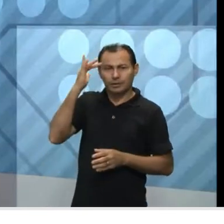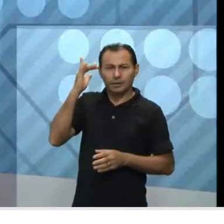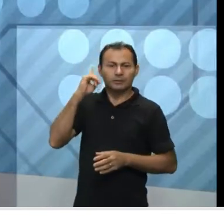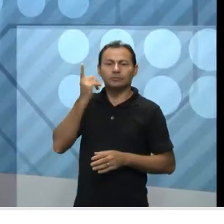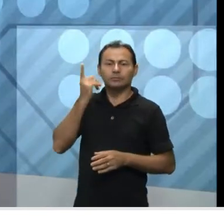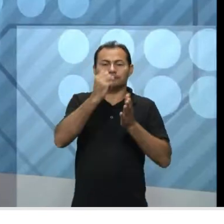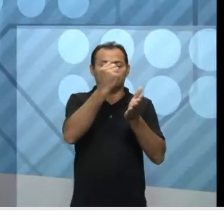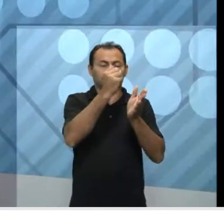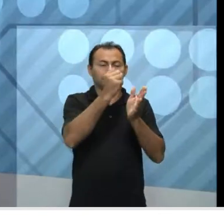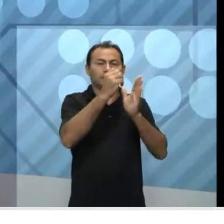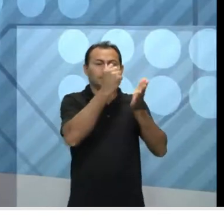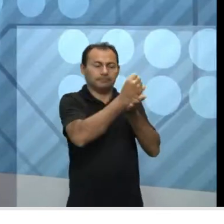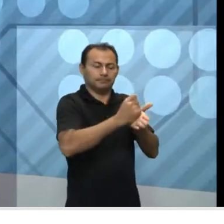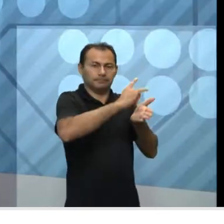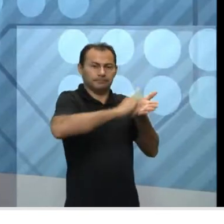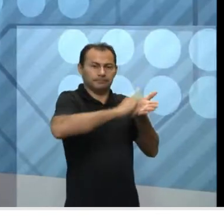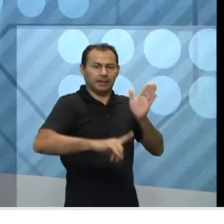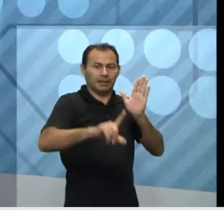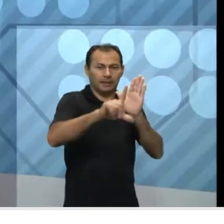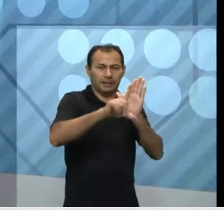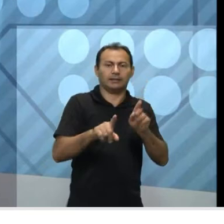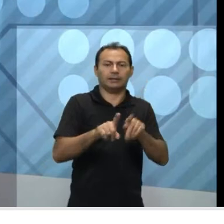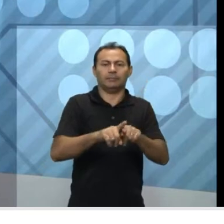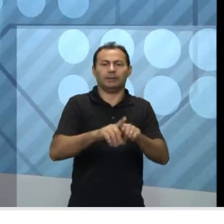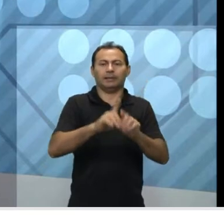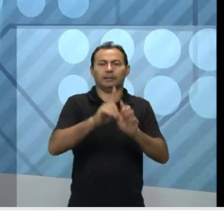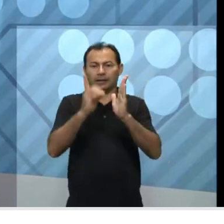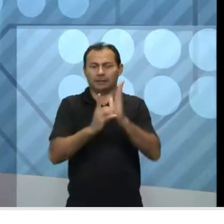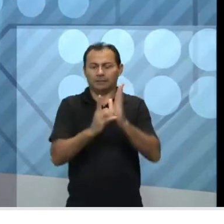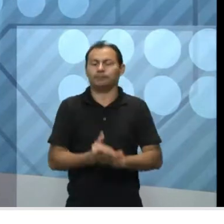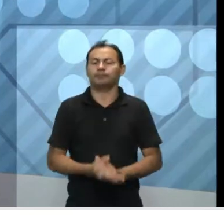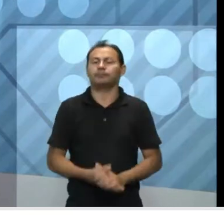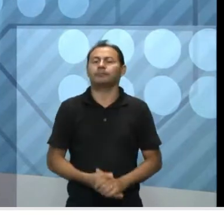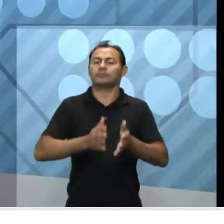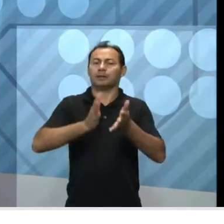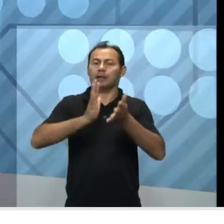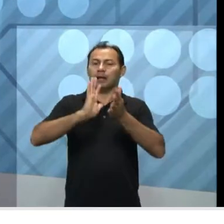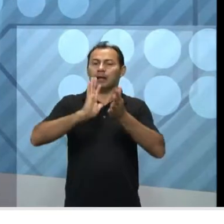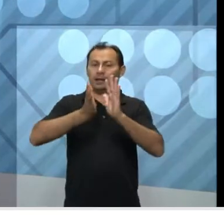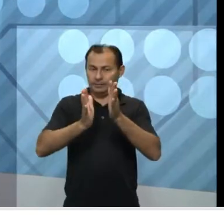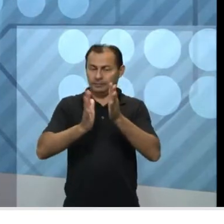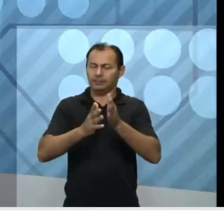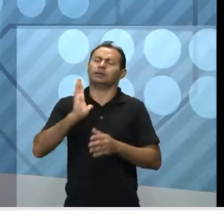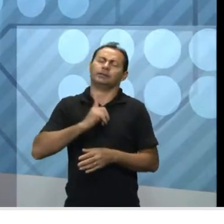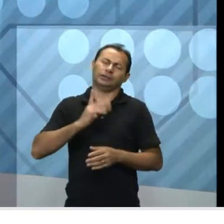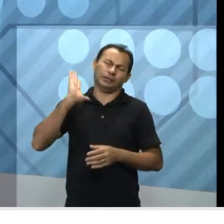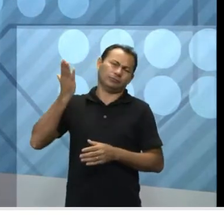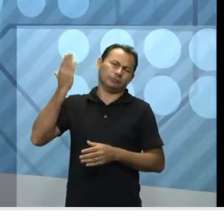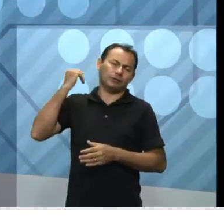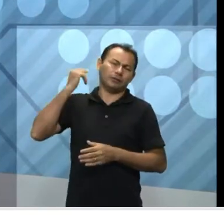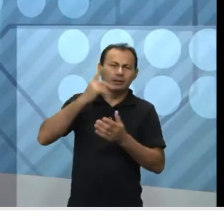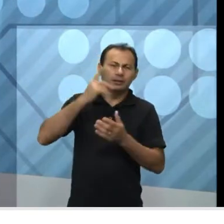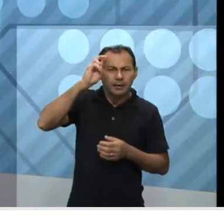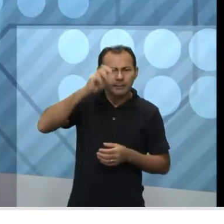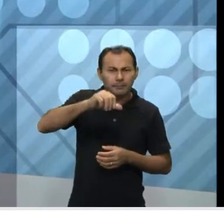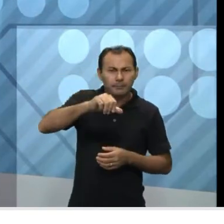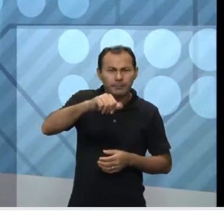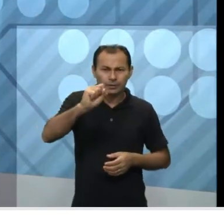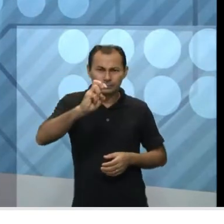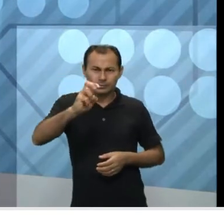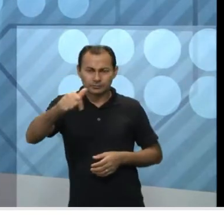comunidade. A Libras, ela já existia, lembra lá de 1857, no ajuntamento? Então, a Libras, ela começou já